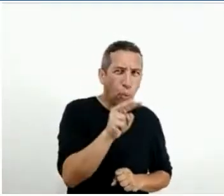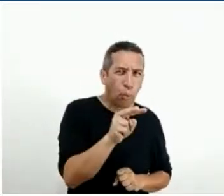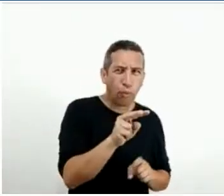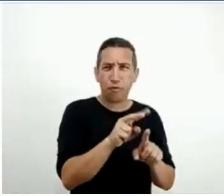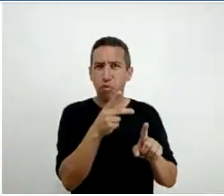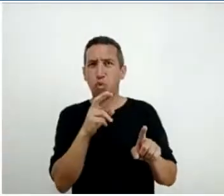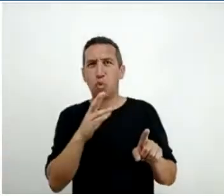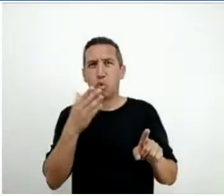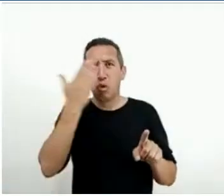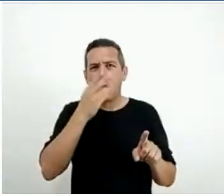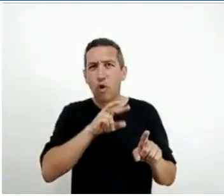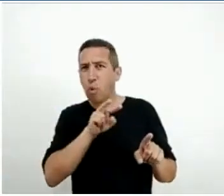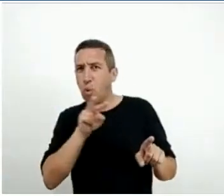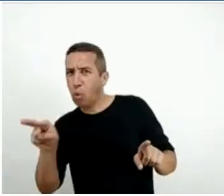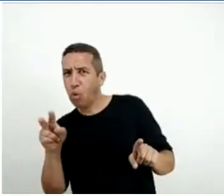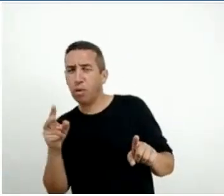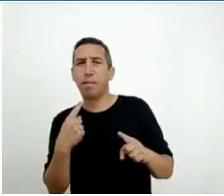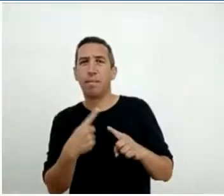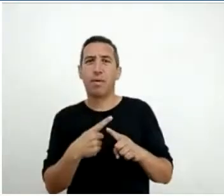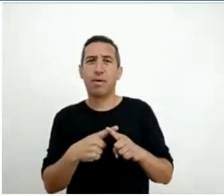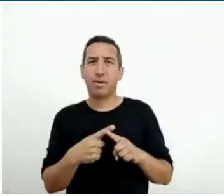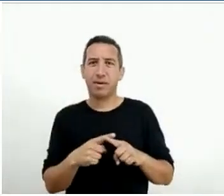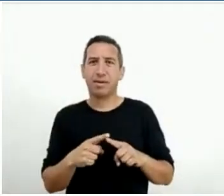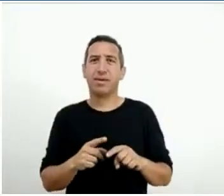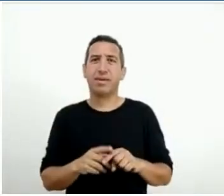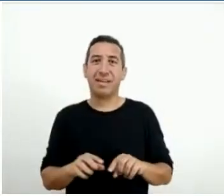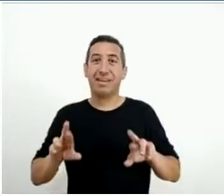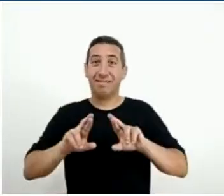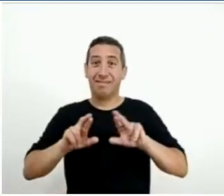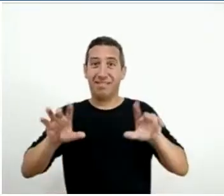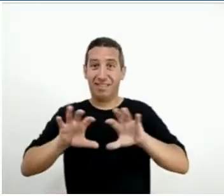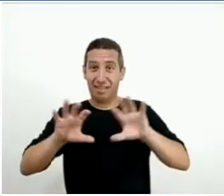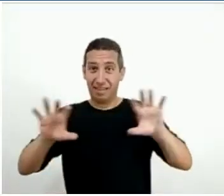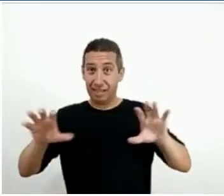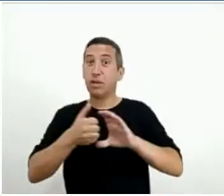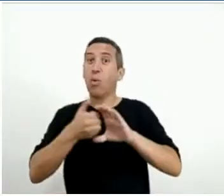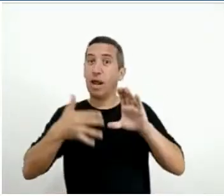são bem heterogêneos, apesar de ter algumas características em comum.